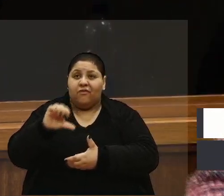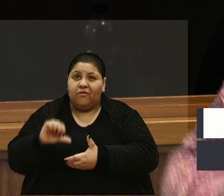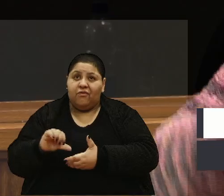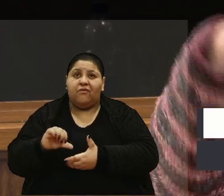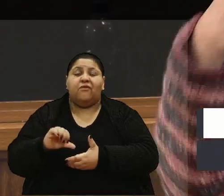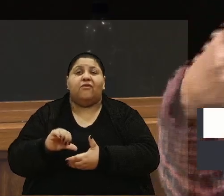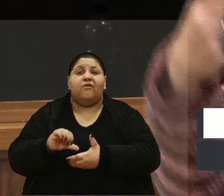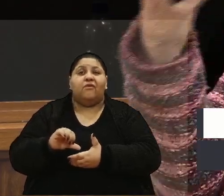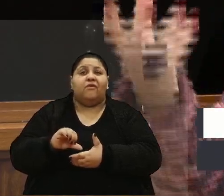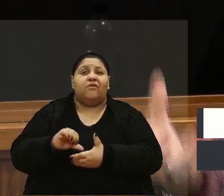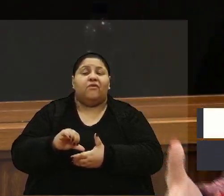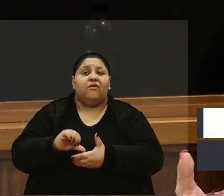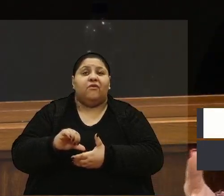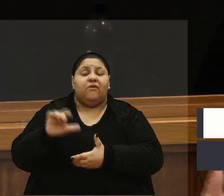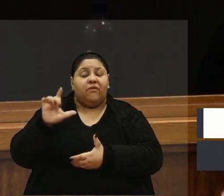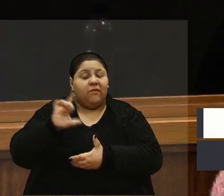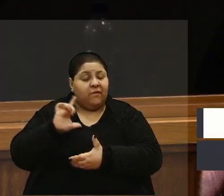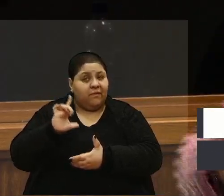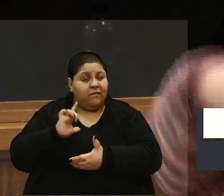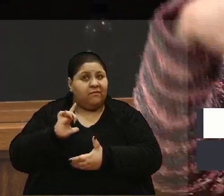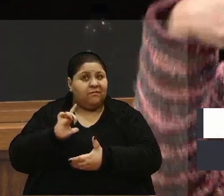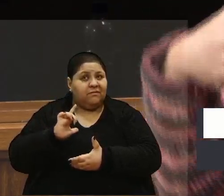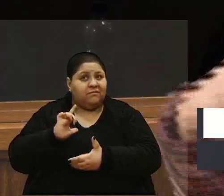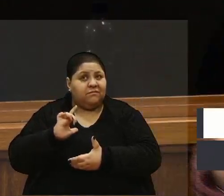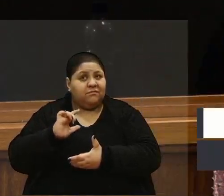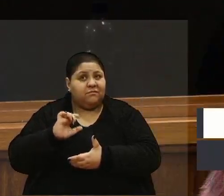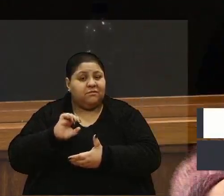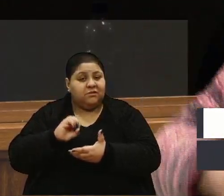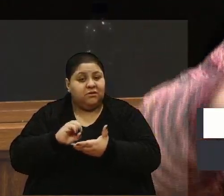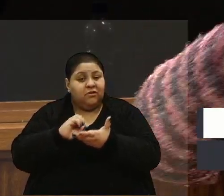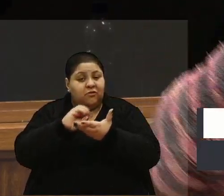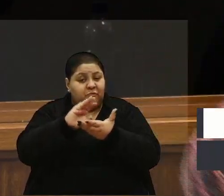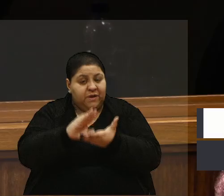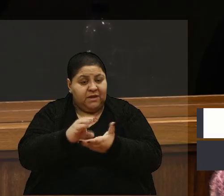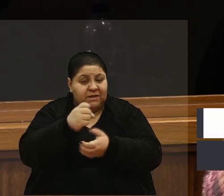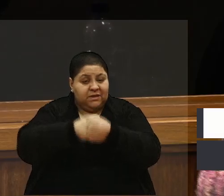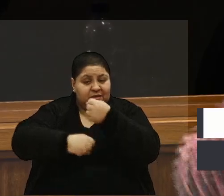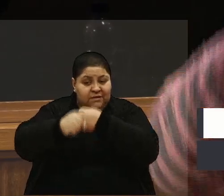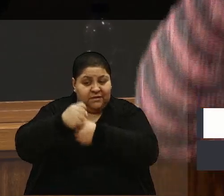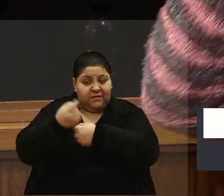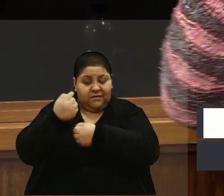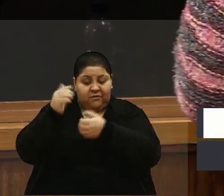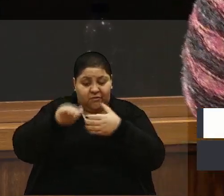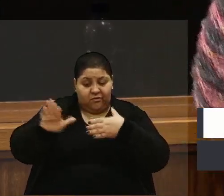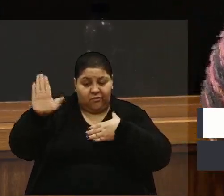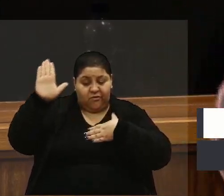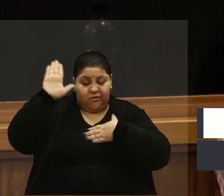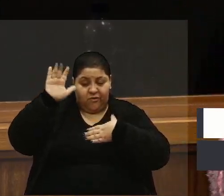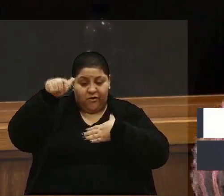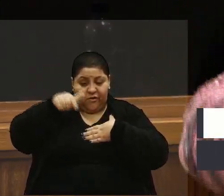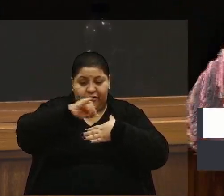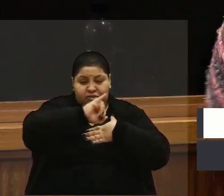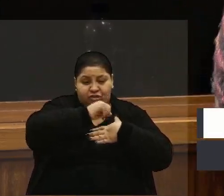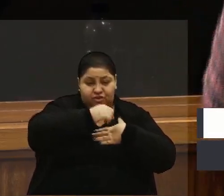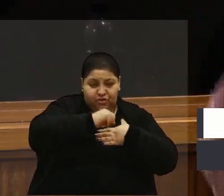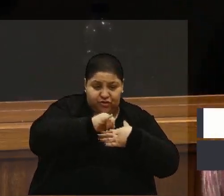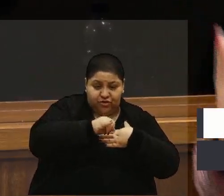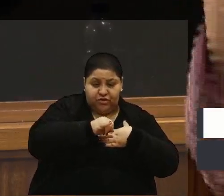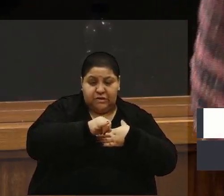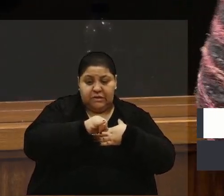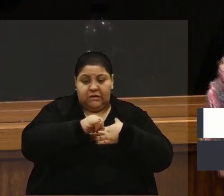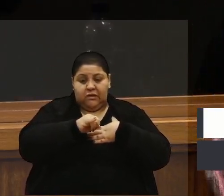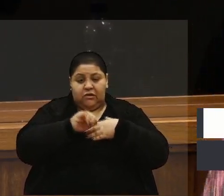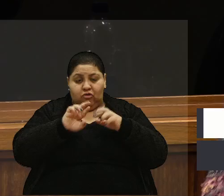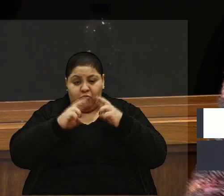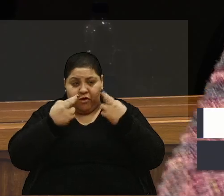distorções. Uma parte, vereadora. Era para ter sido mandado ano passado, aí foi a promessa de que seria mandado em janeiro, numa